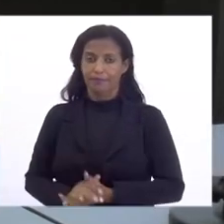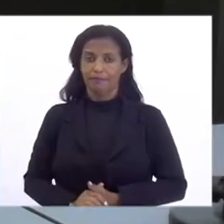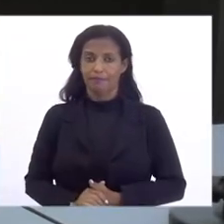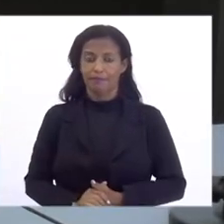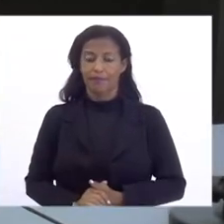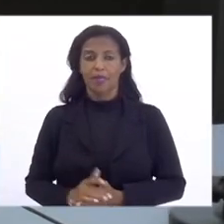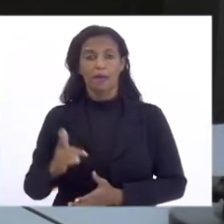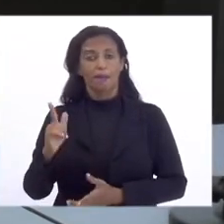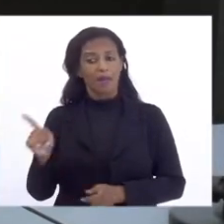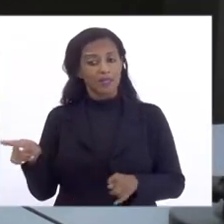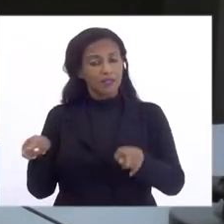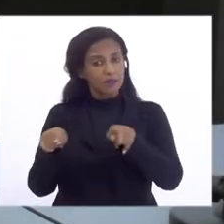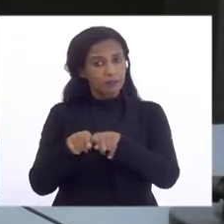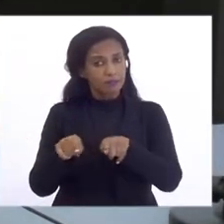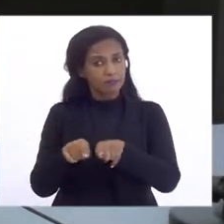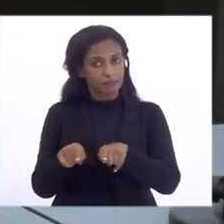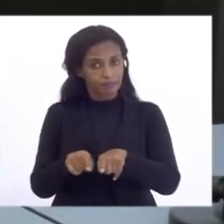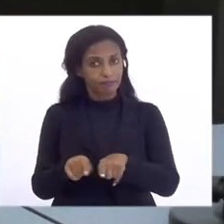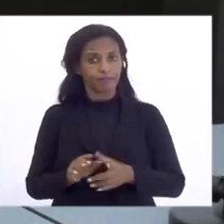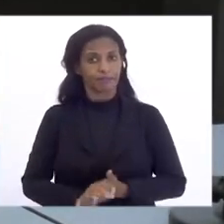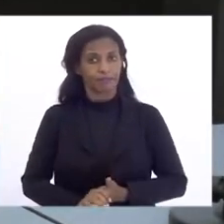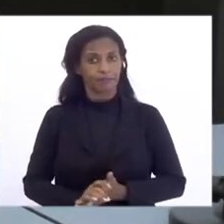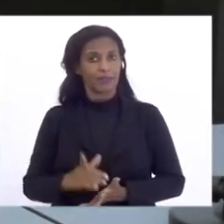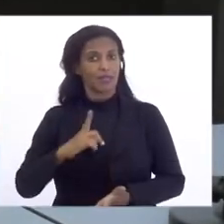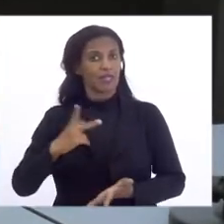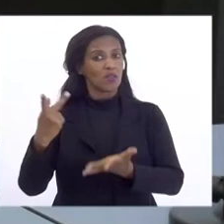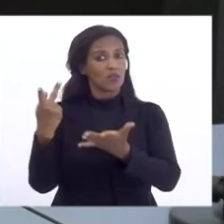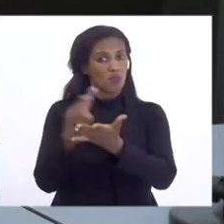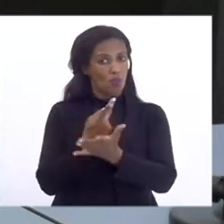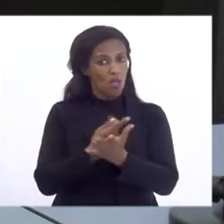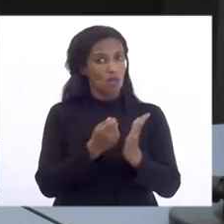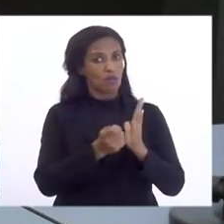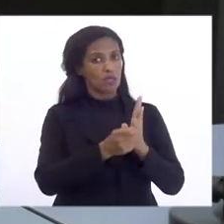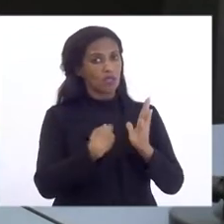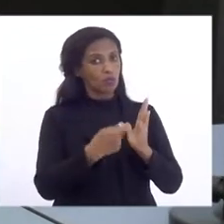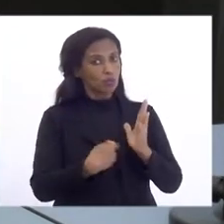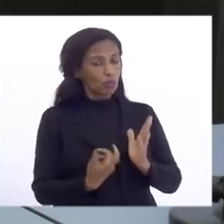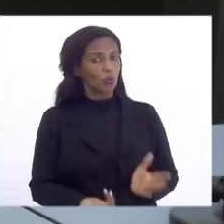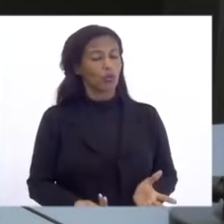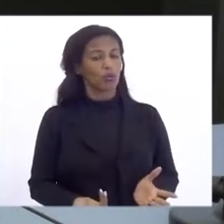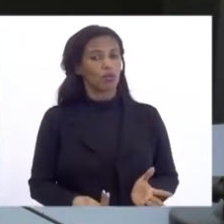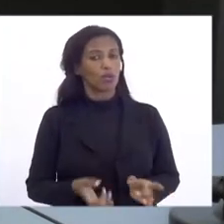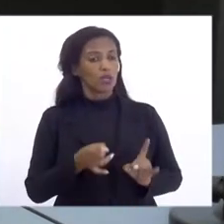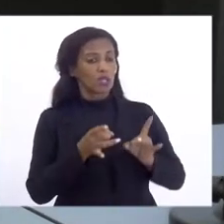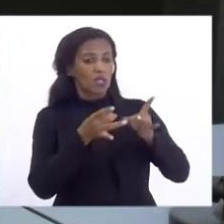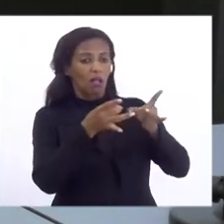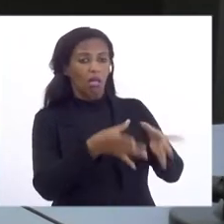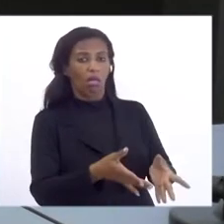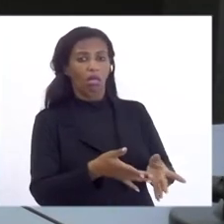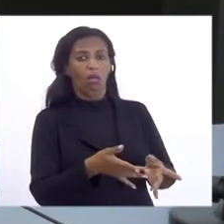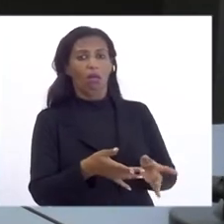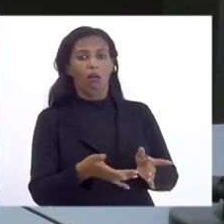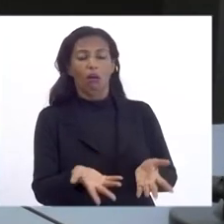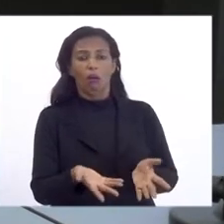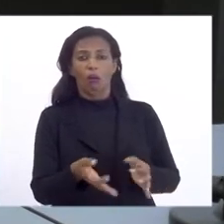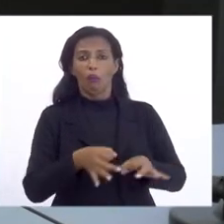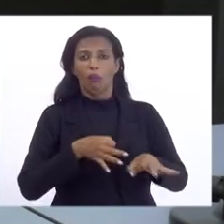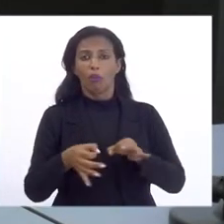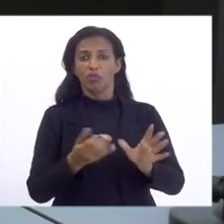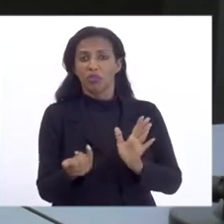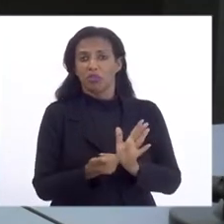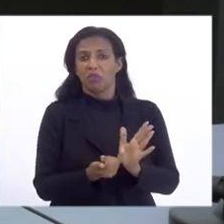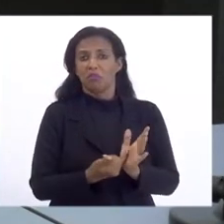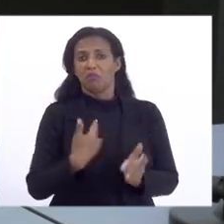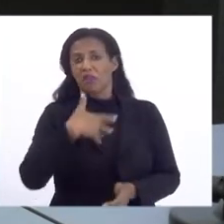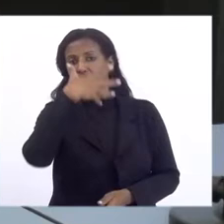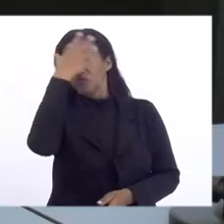de outro lado, houve um erro das autoras, que deixou um projeto delas não ser publicado e ficar